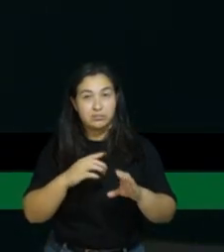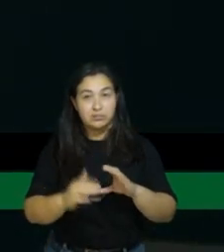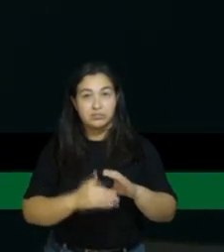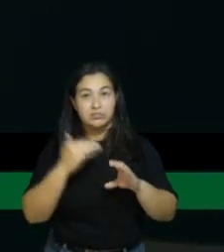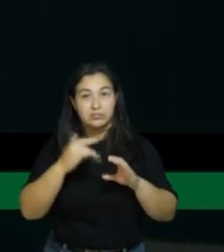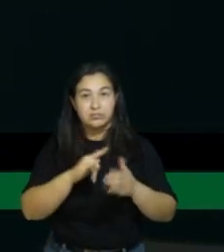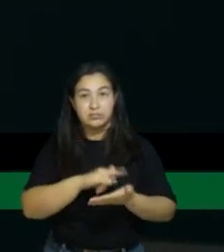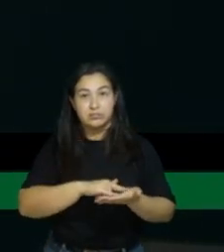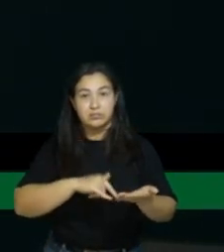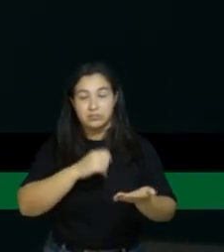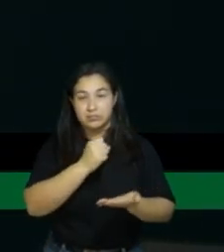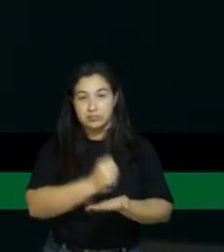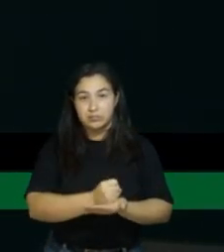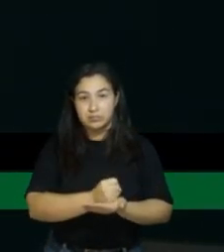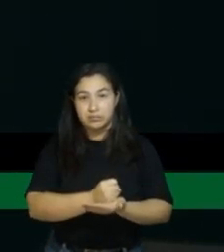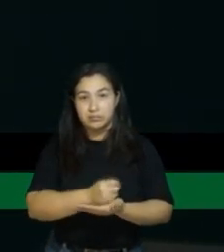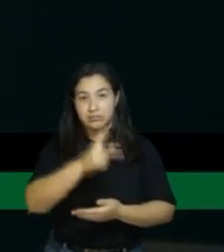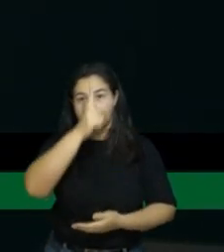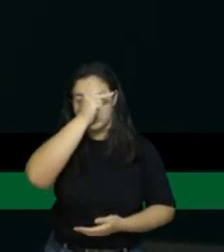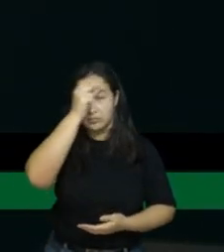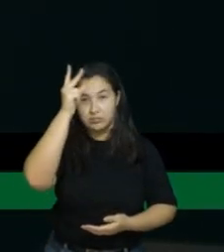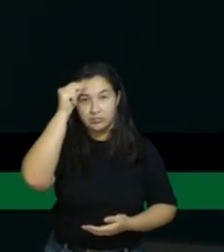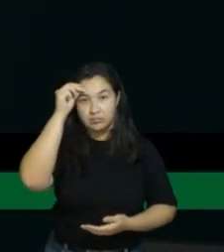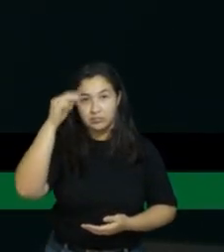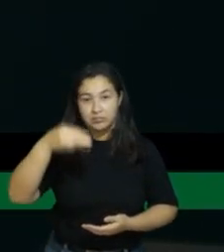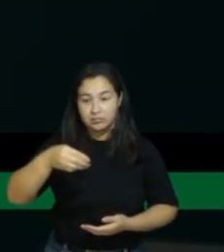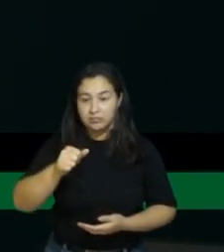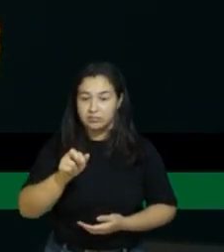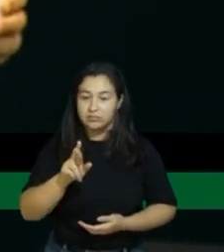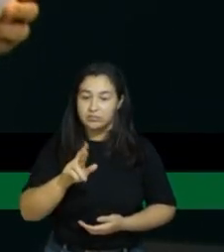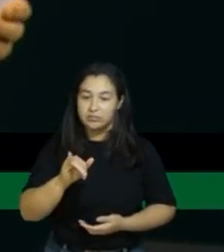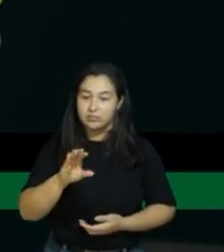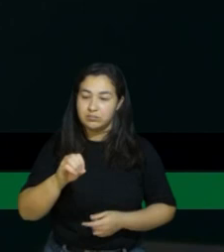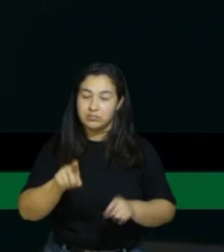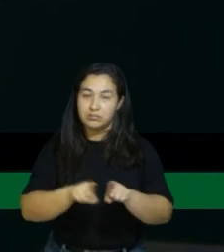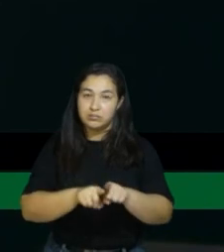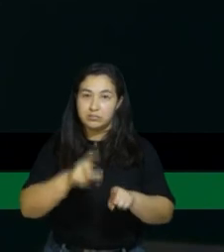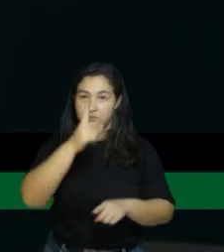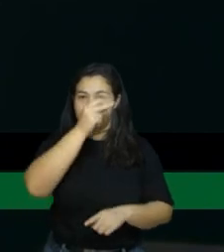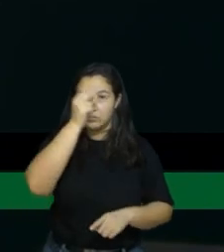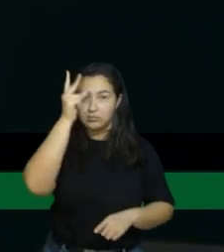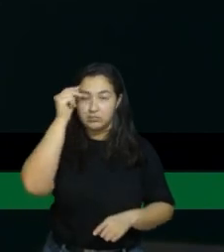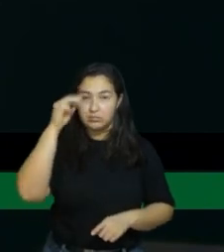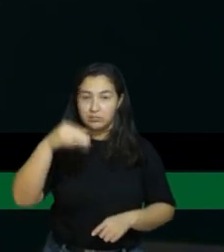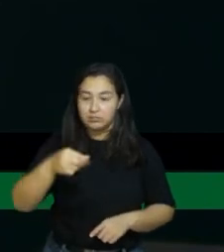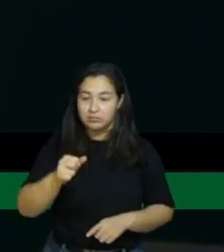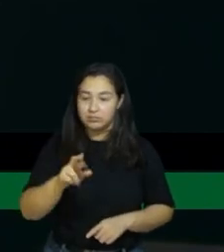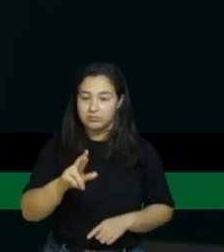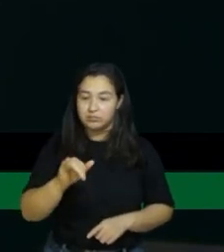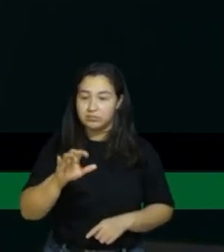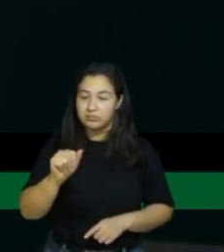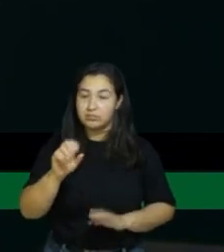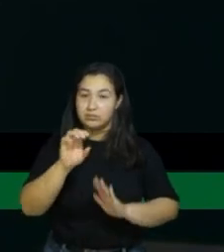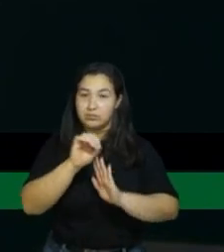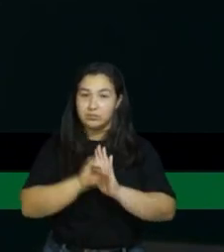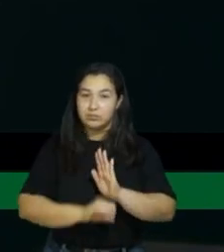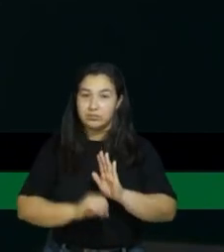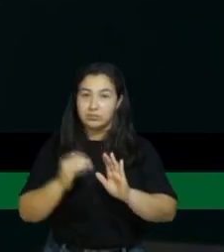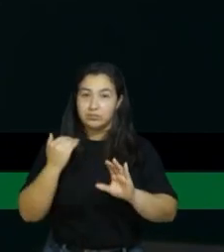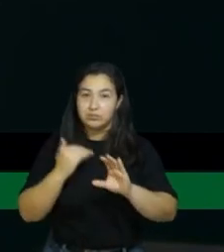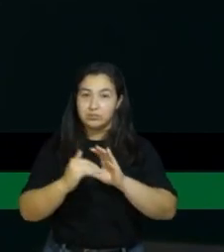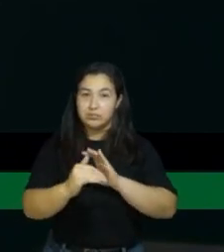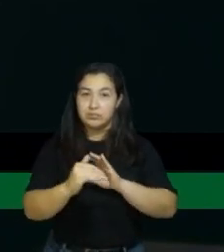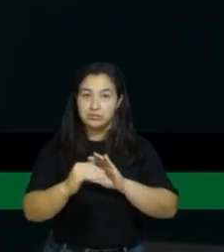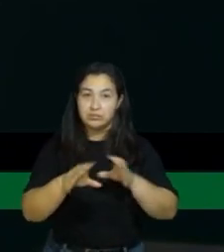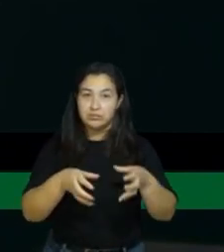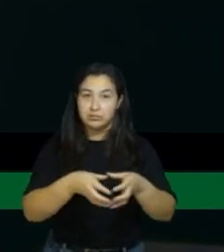dos prefeitos aqui da região prefeito máo de brand a vice-prefeita Maria Regina o Ofício endereçado à bancada